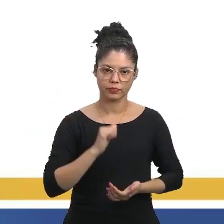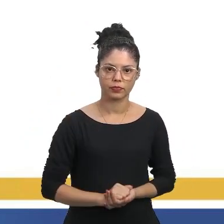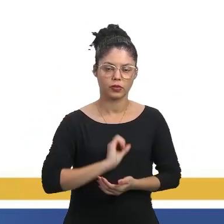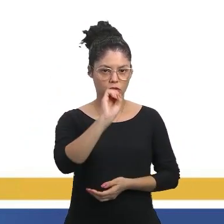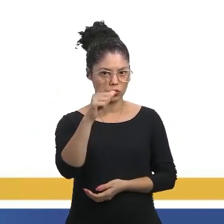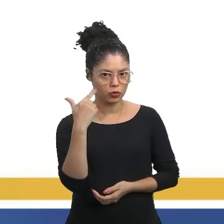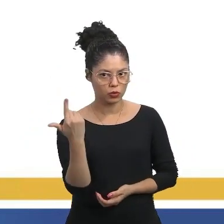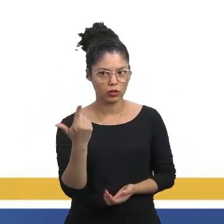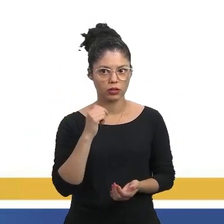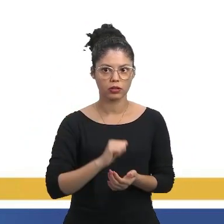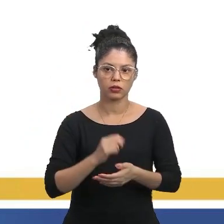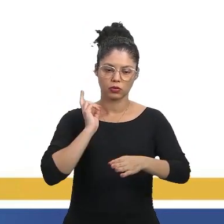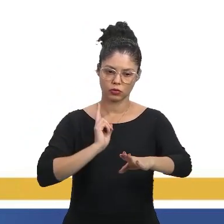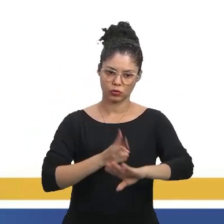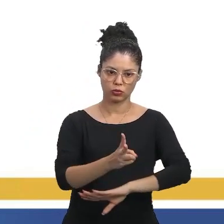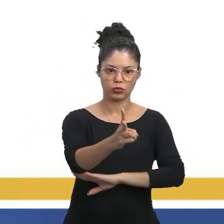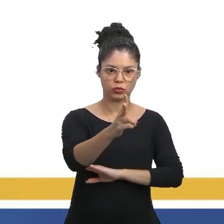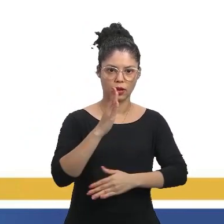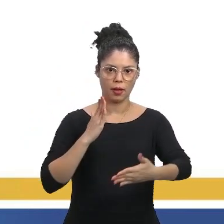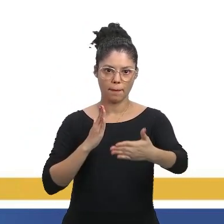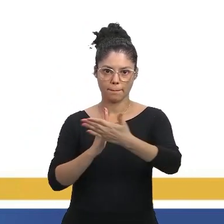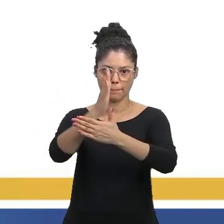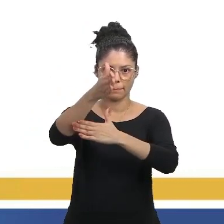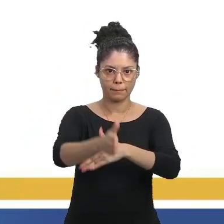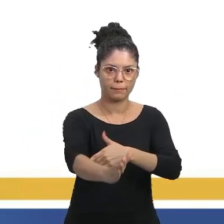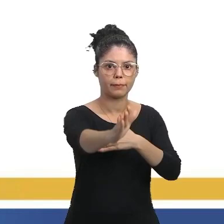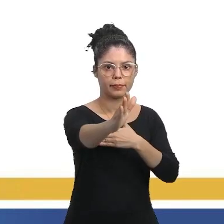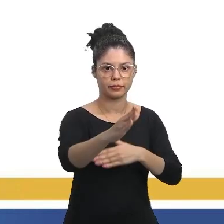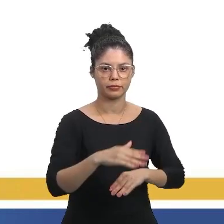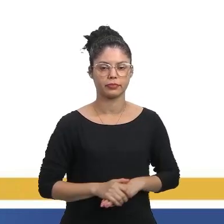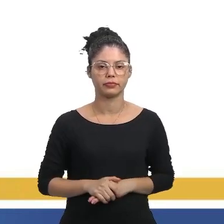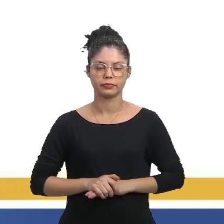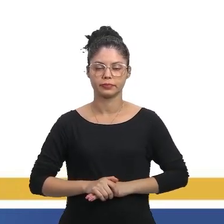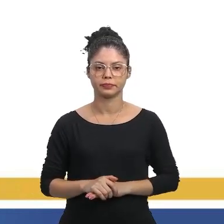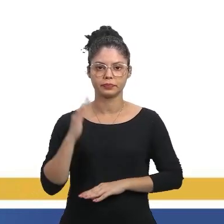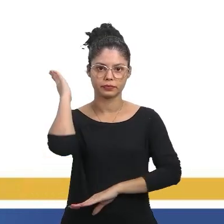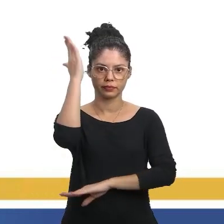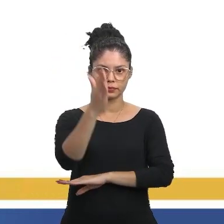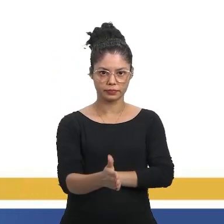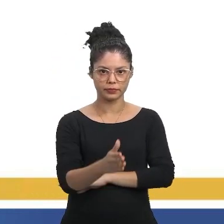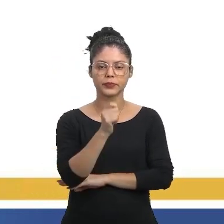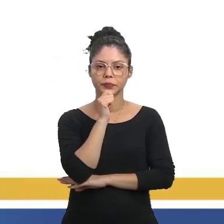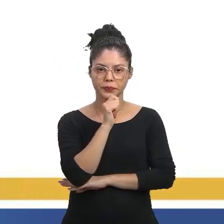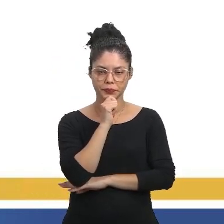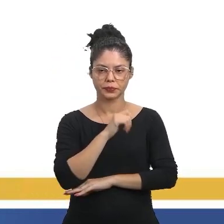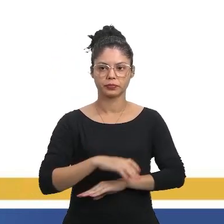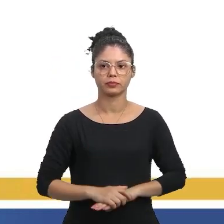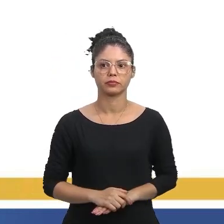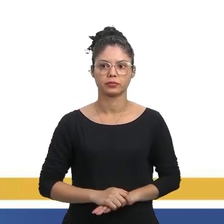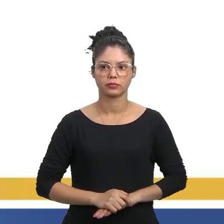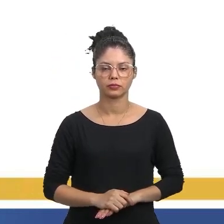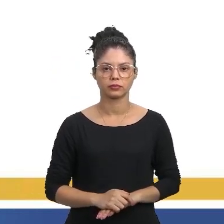e outras continuam a trajetória de forma reta, retilínea.